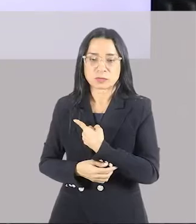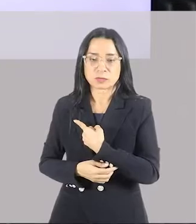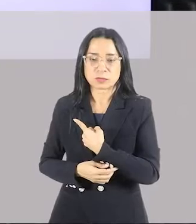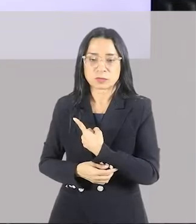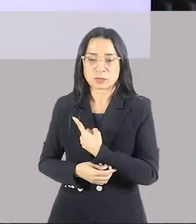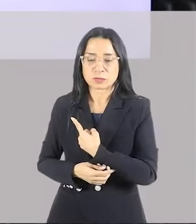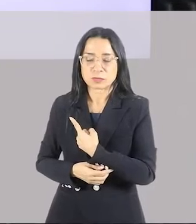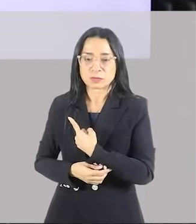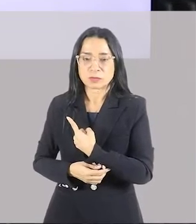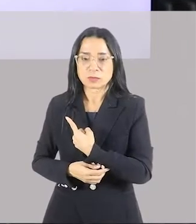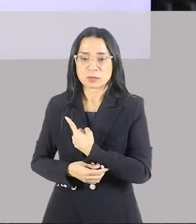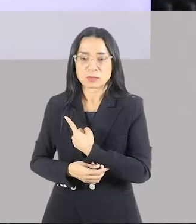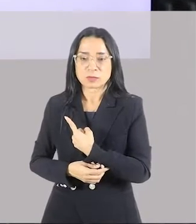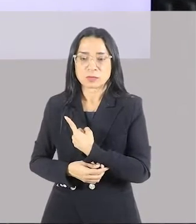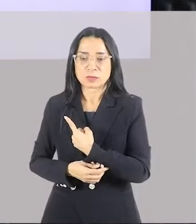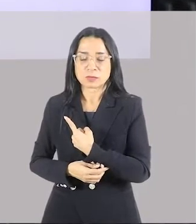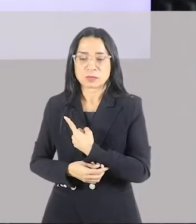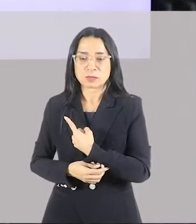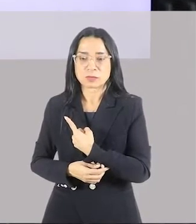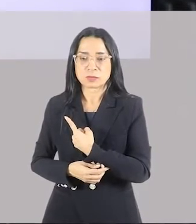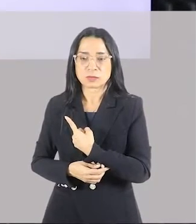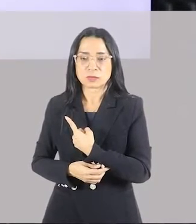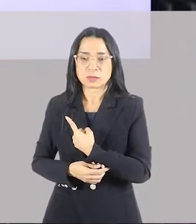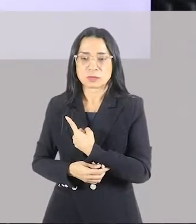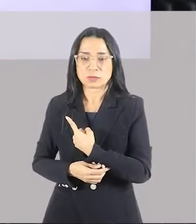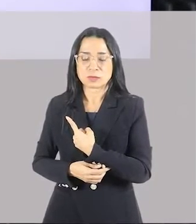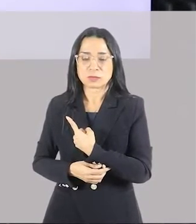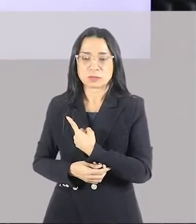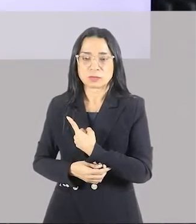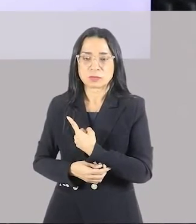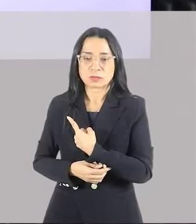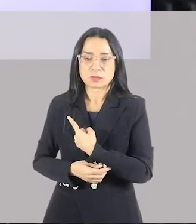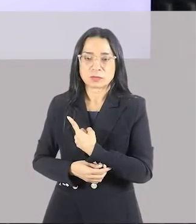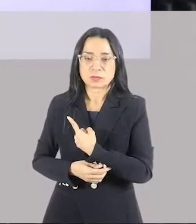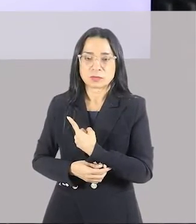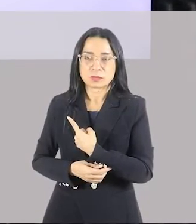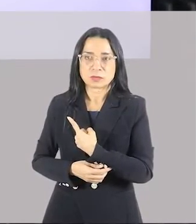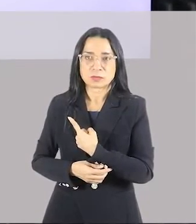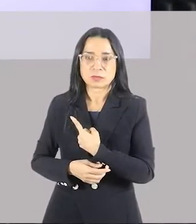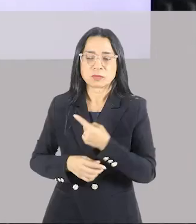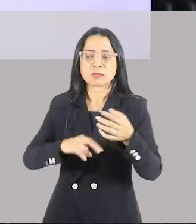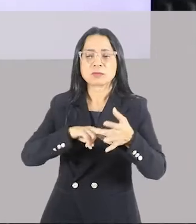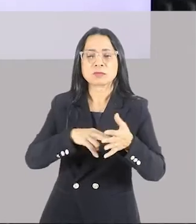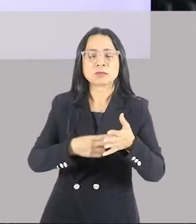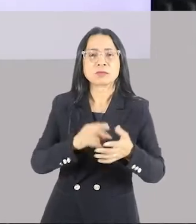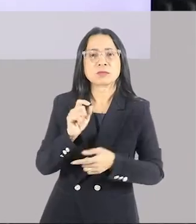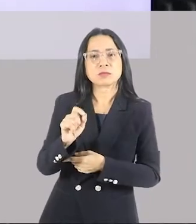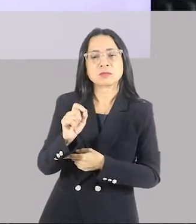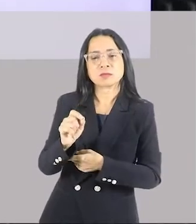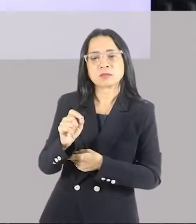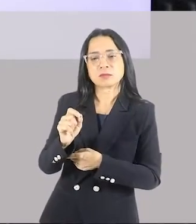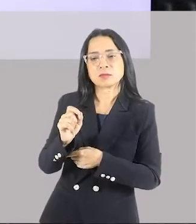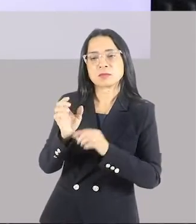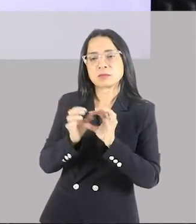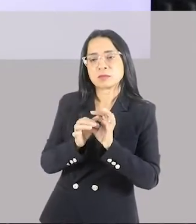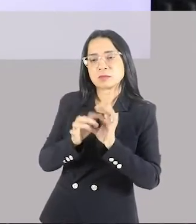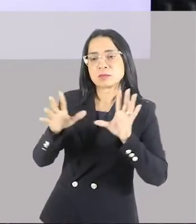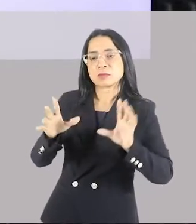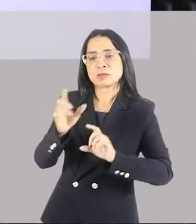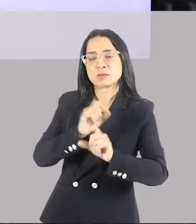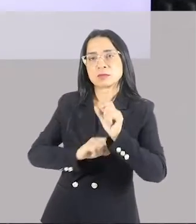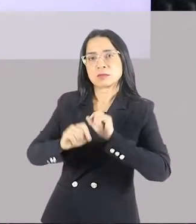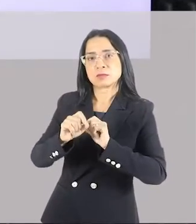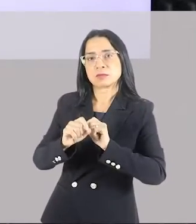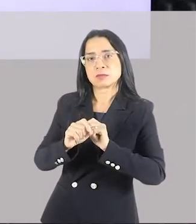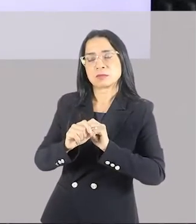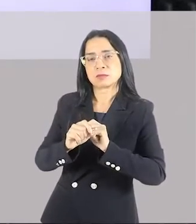ato administrativo unilateral, discricionário e precário. Ou seja, a autorização ela ocorre de